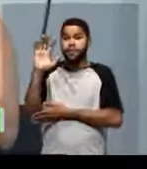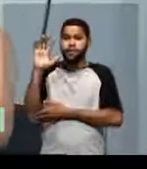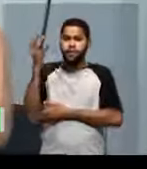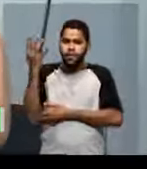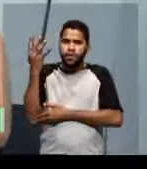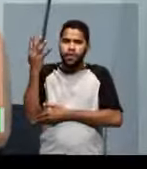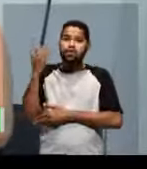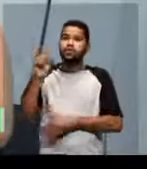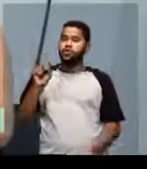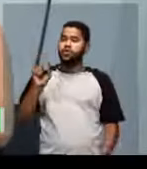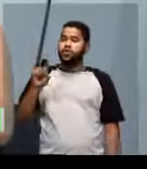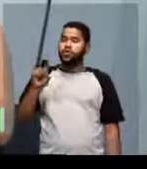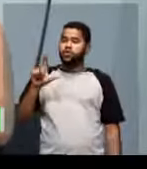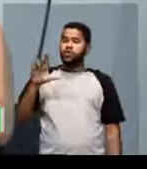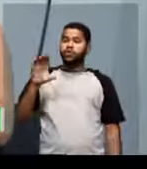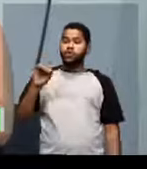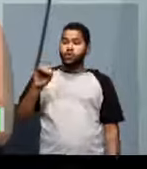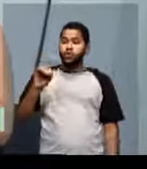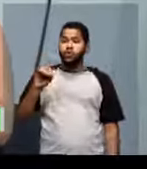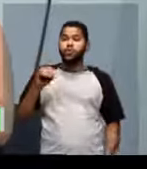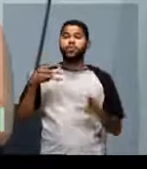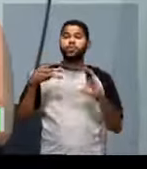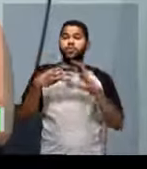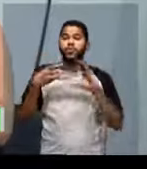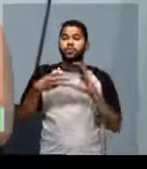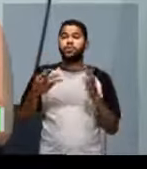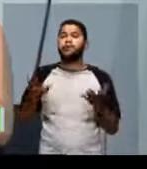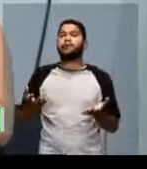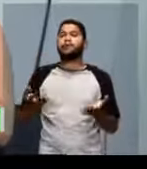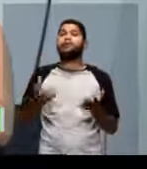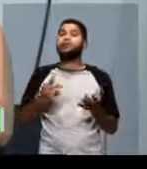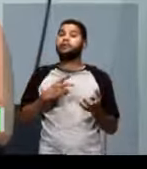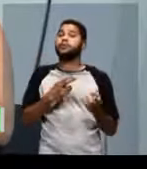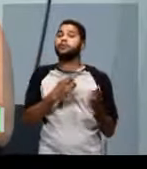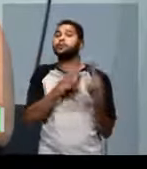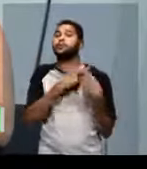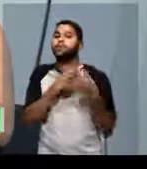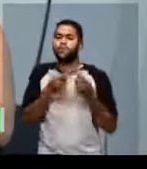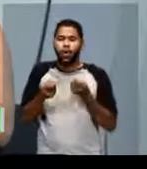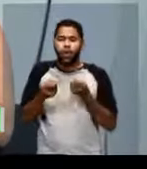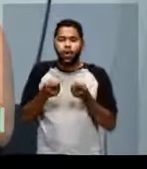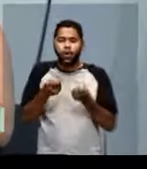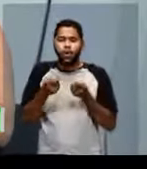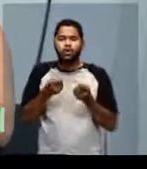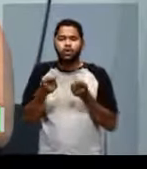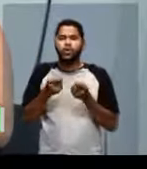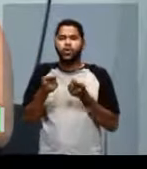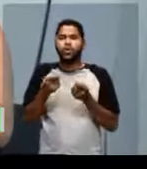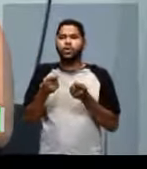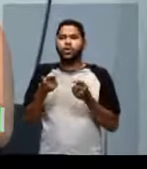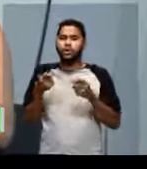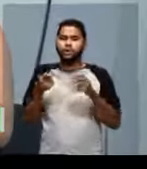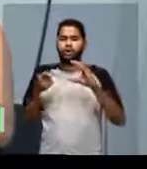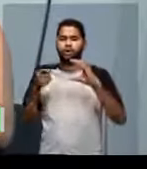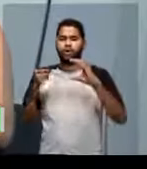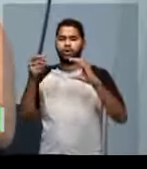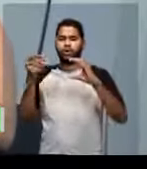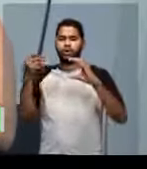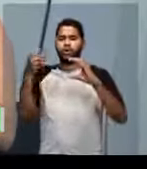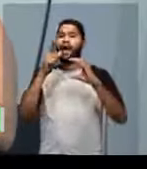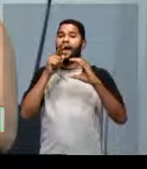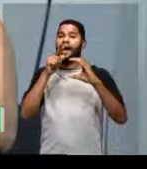suco celular, tá? Ele vai ter essa função de controle osmótico mesmo, tá? Entrada e saída de água